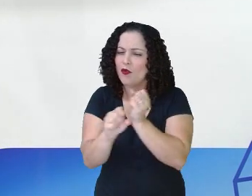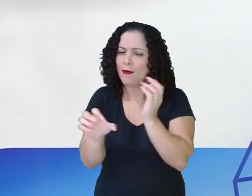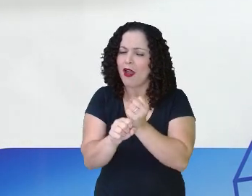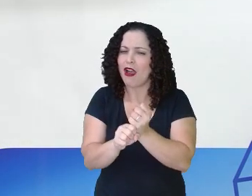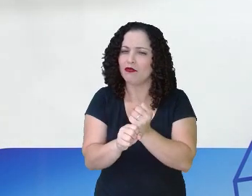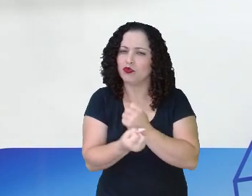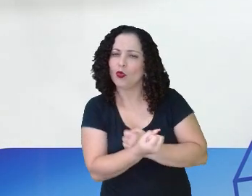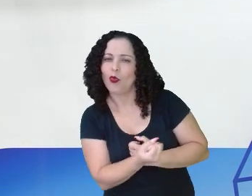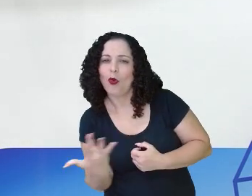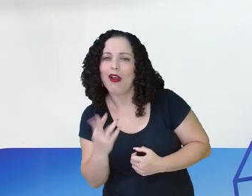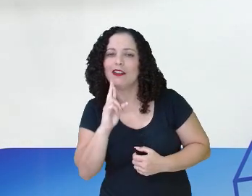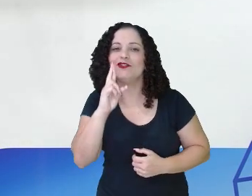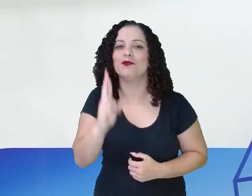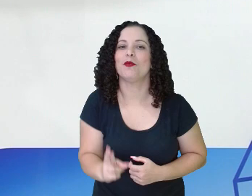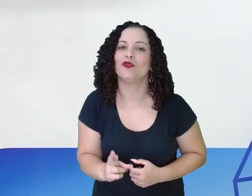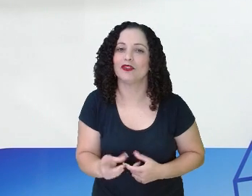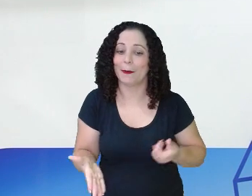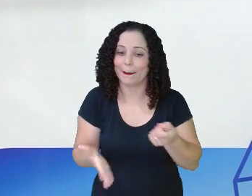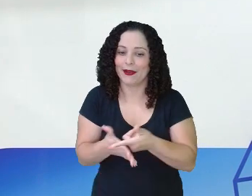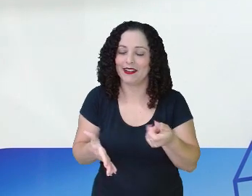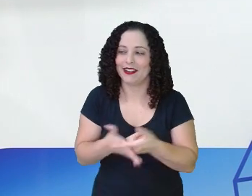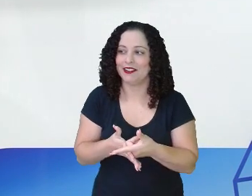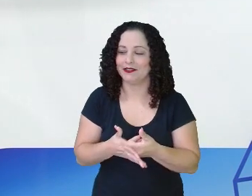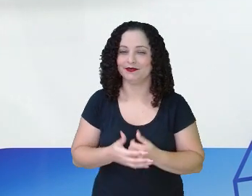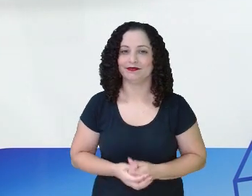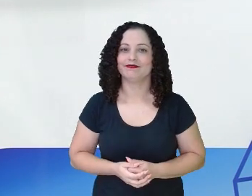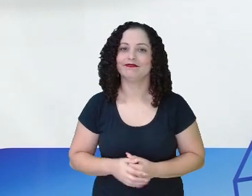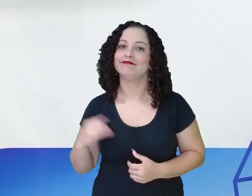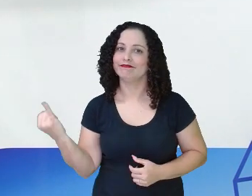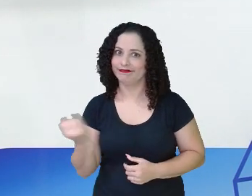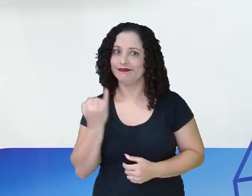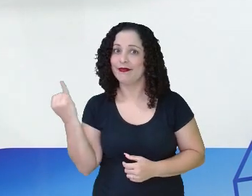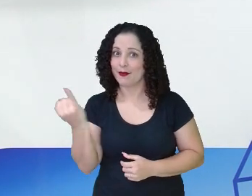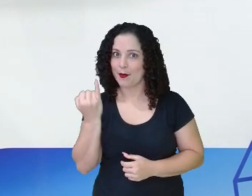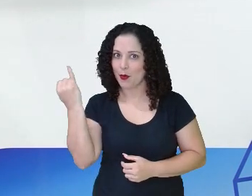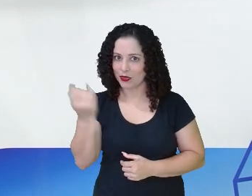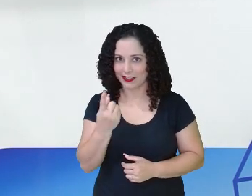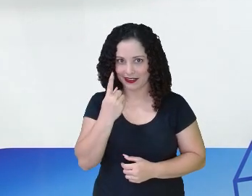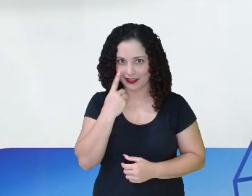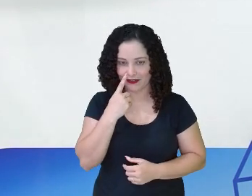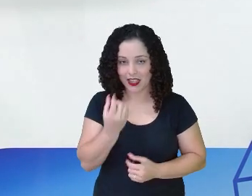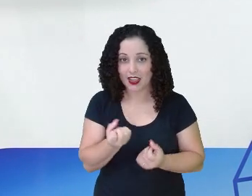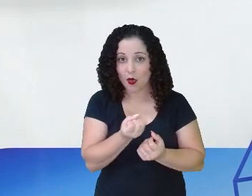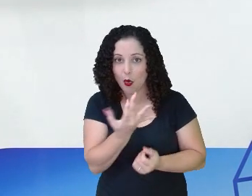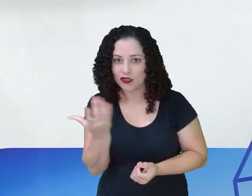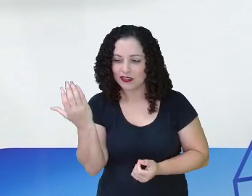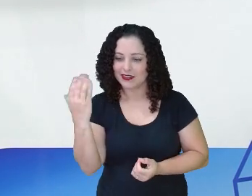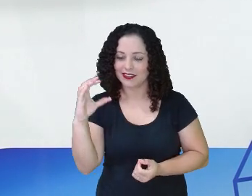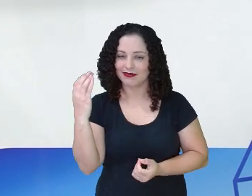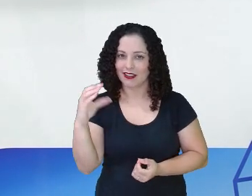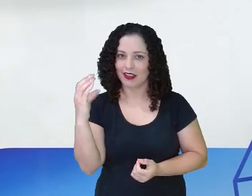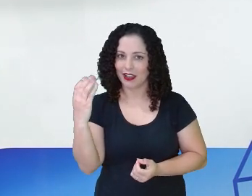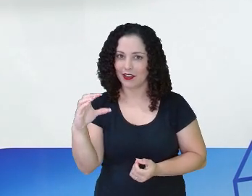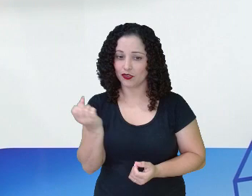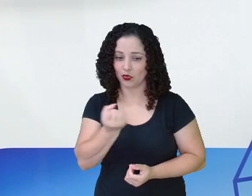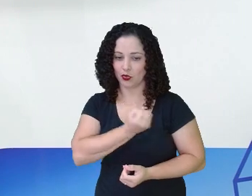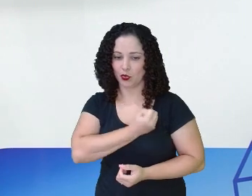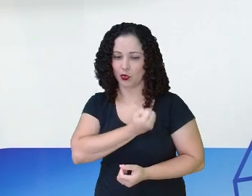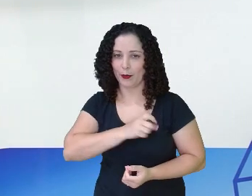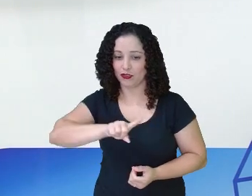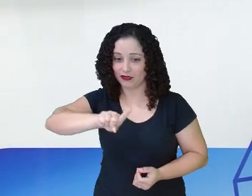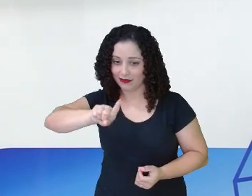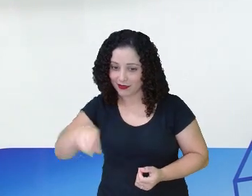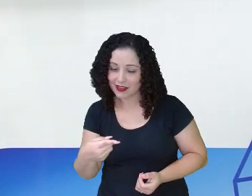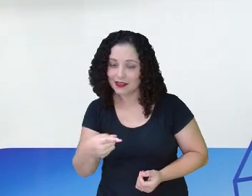né? Importante a gente ficar atento aos centavos, né, quinto ano. Lembra dos números decimais e